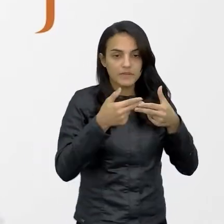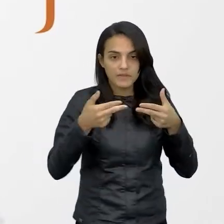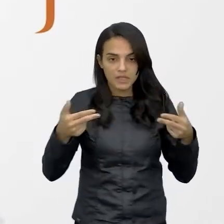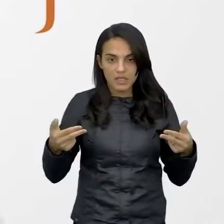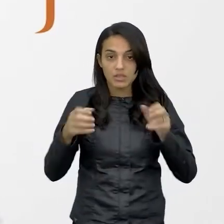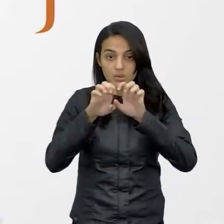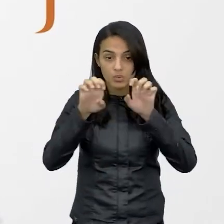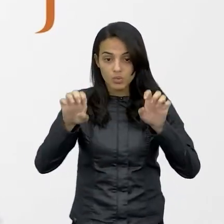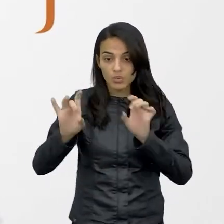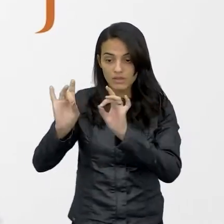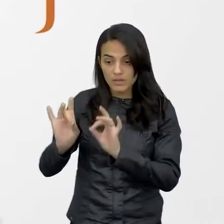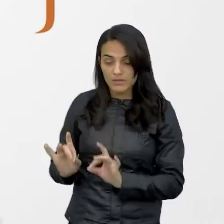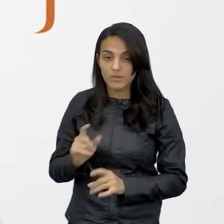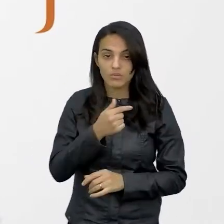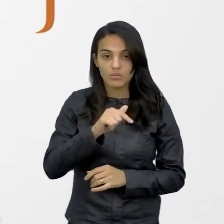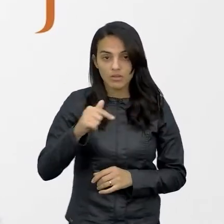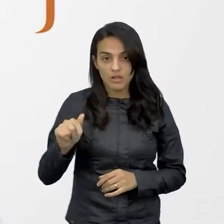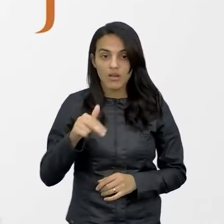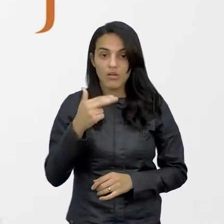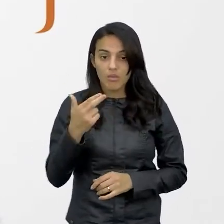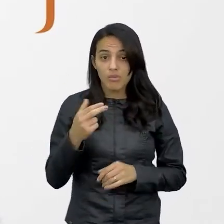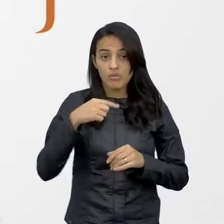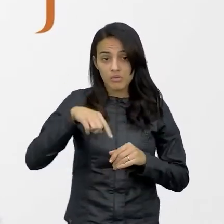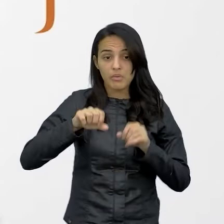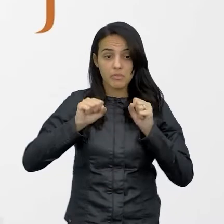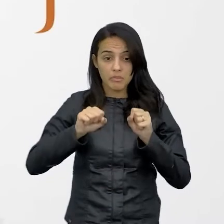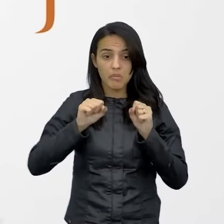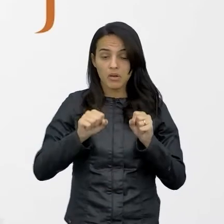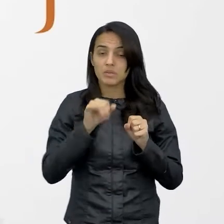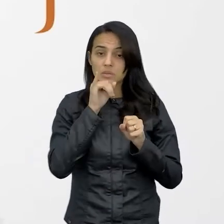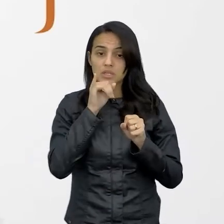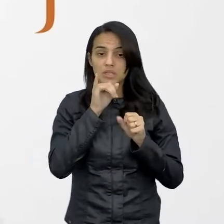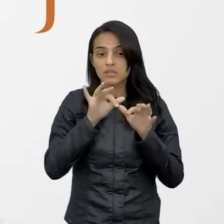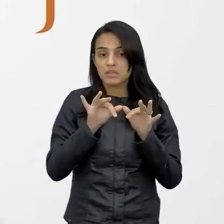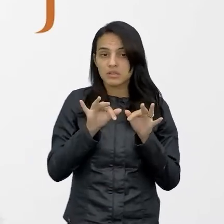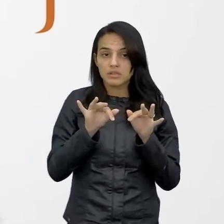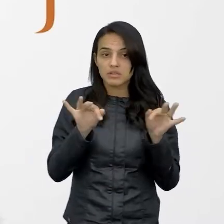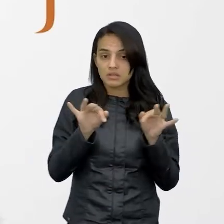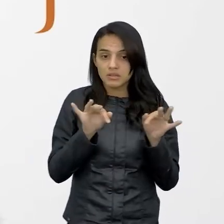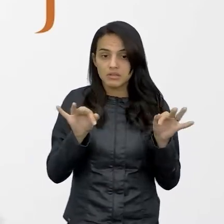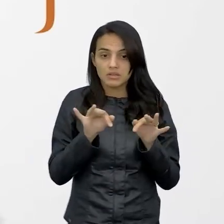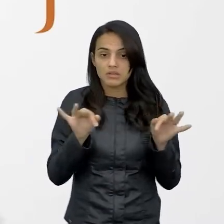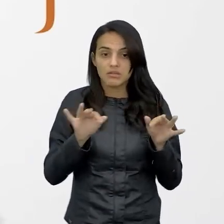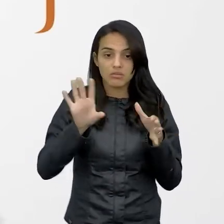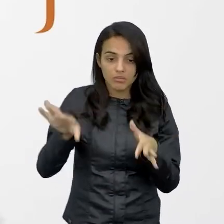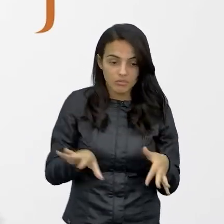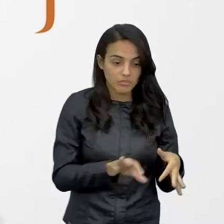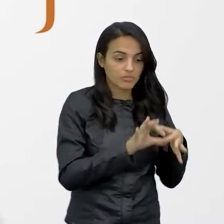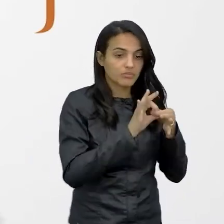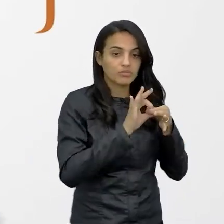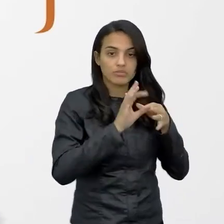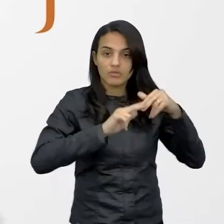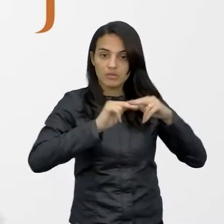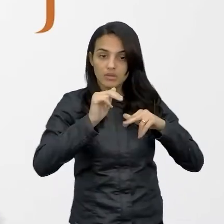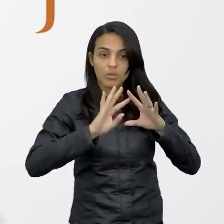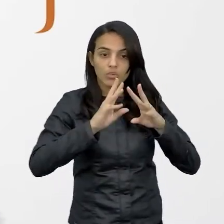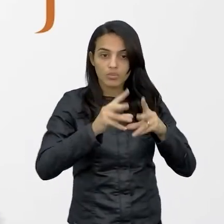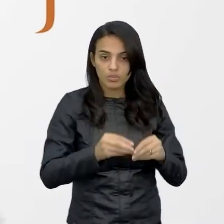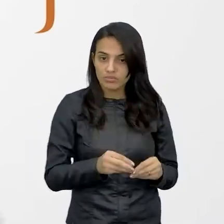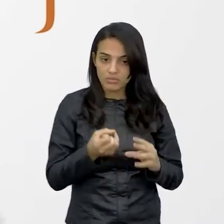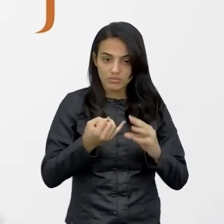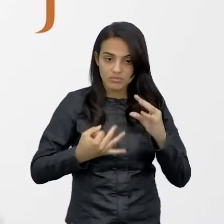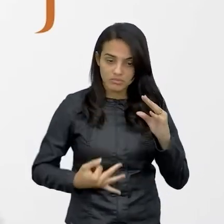há estrutura específica ou ordem em que possamos descrever simplesmente listando um conjunto com todos os elementos e suas